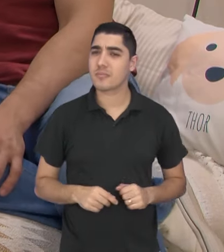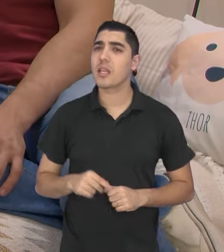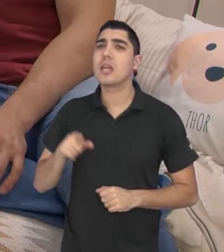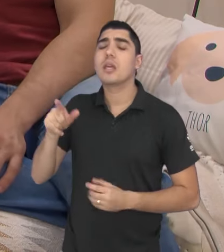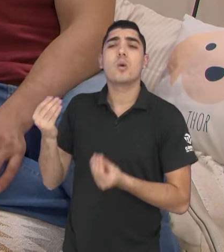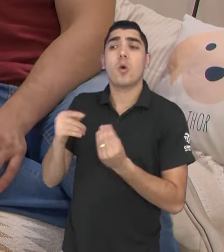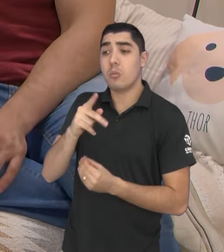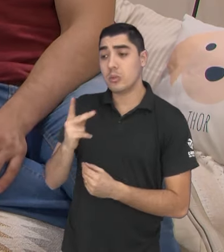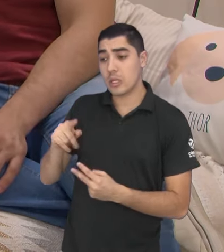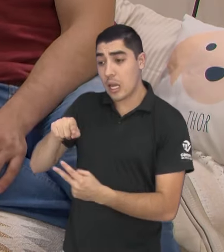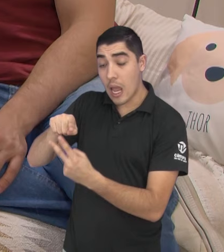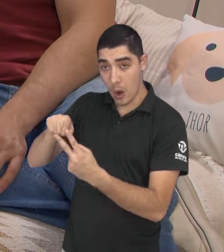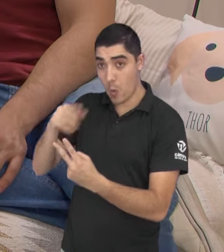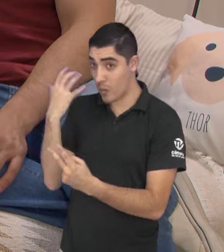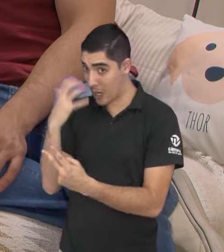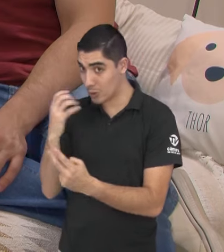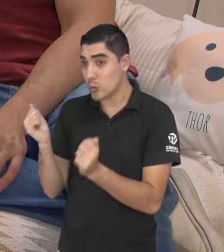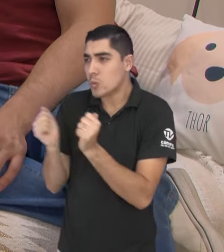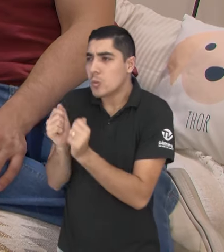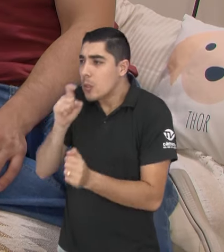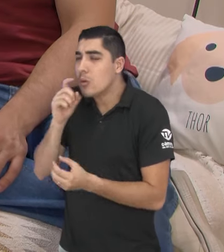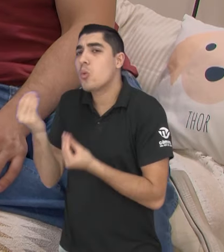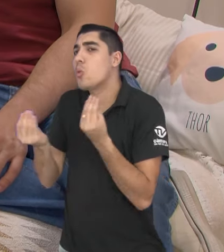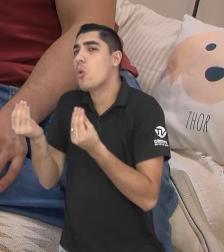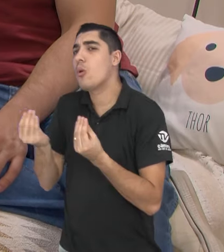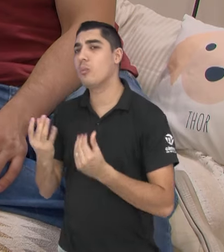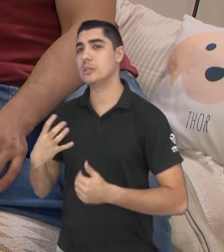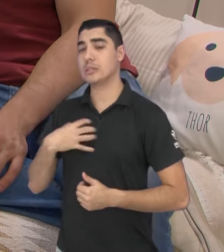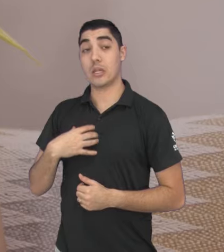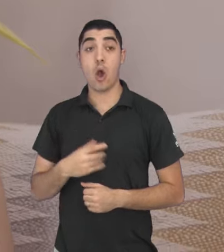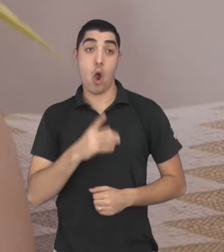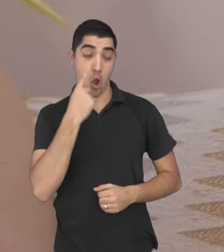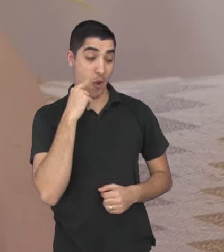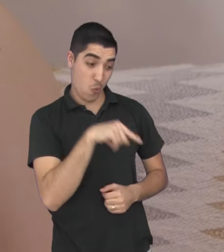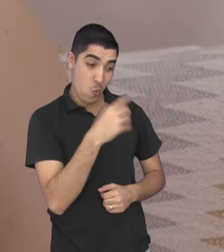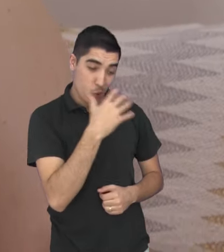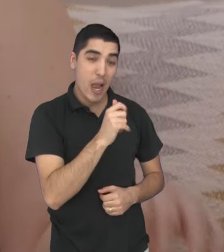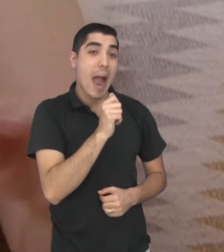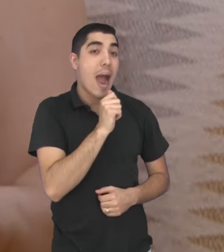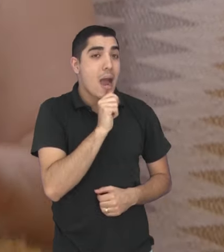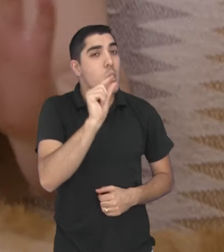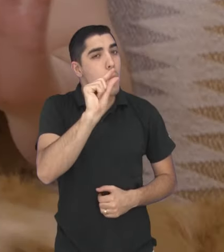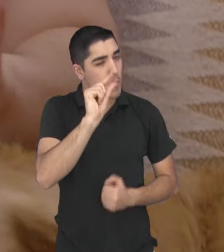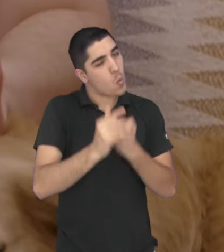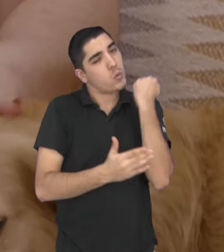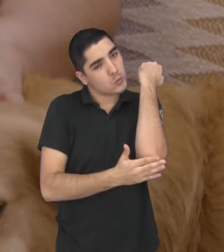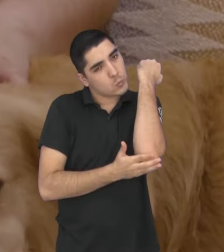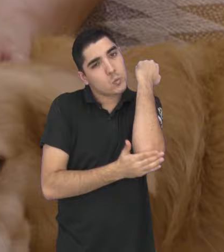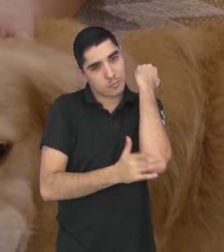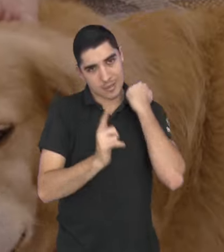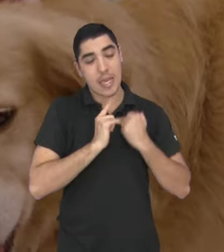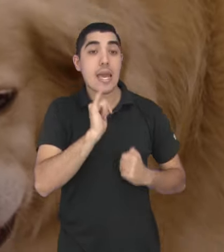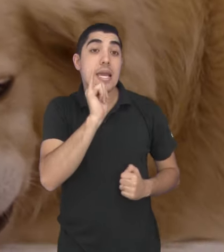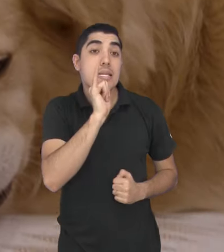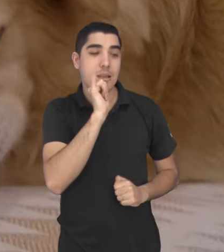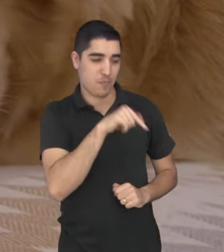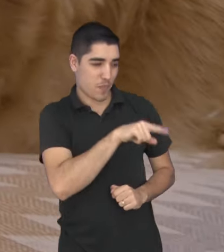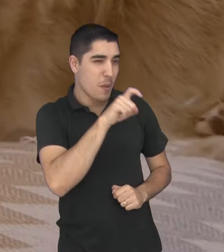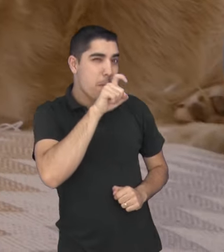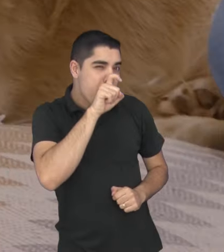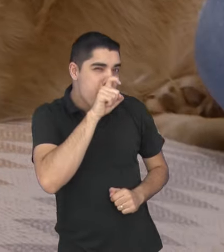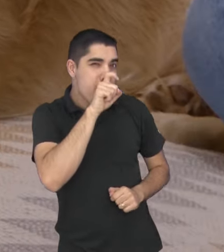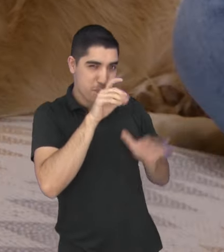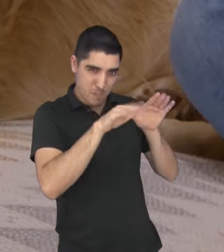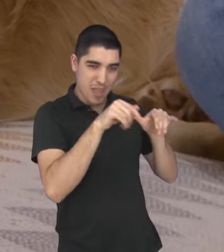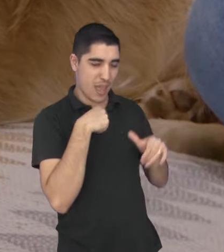cara? Então, Thor, ainda hoje, ele tem um pouquinho de ciúmes. Ele tem um pouco de ciúmes assim, quando eu converso com ela e não